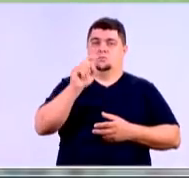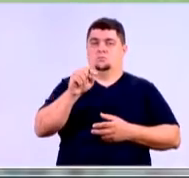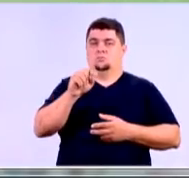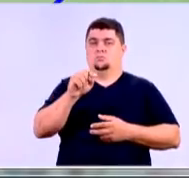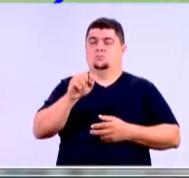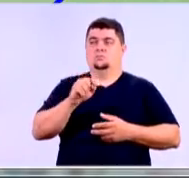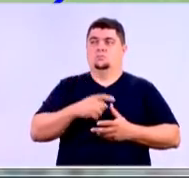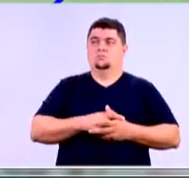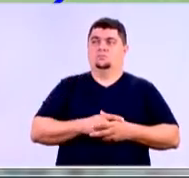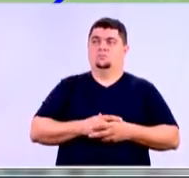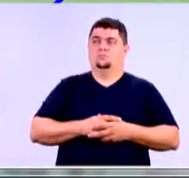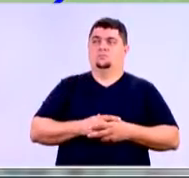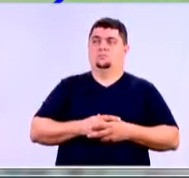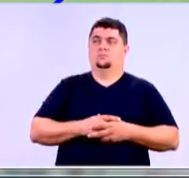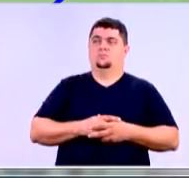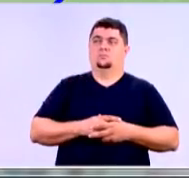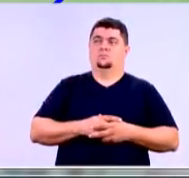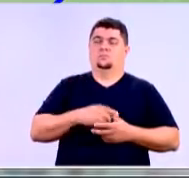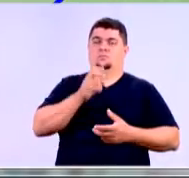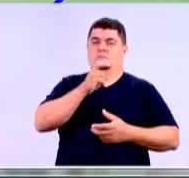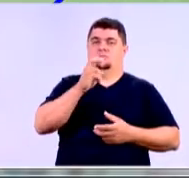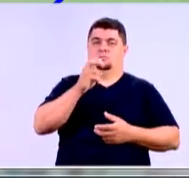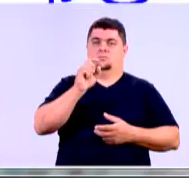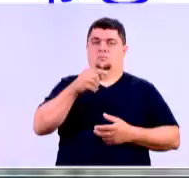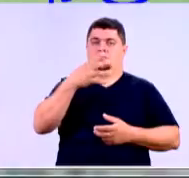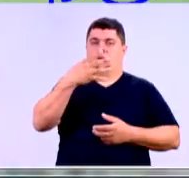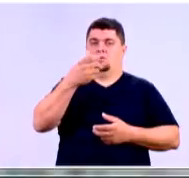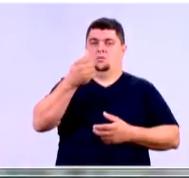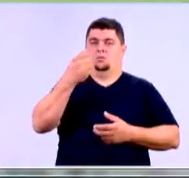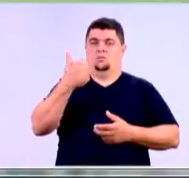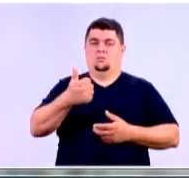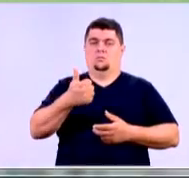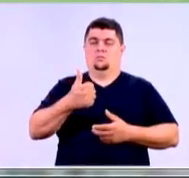Lucro líquido do exercício,